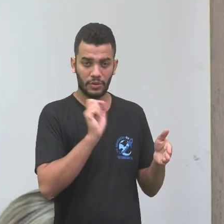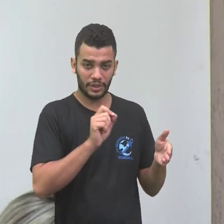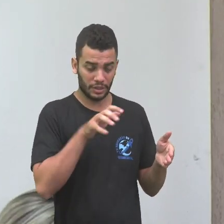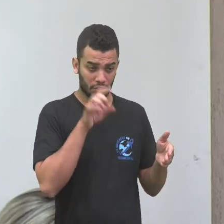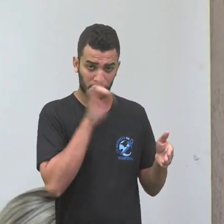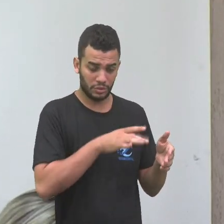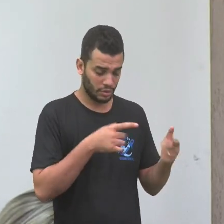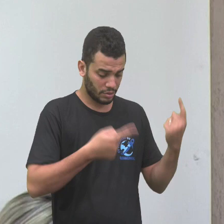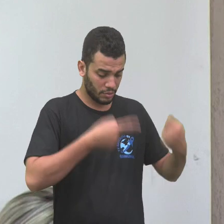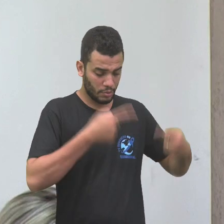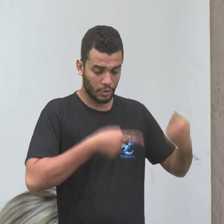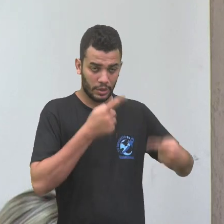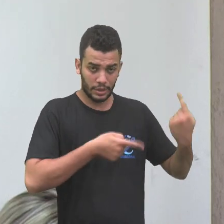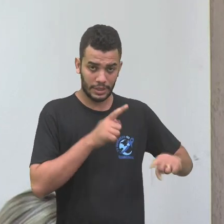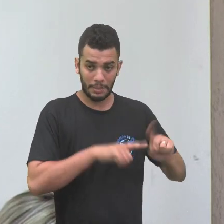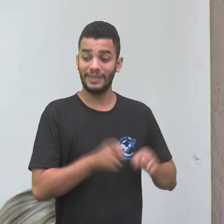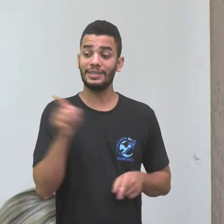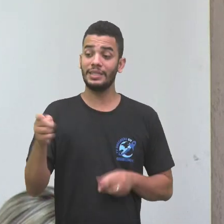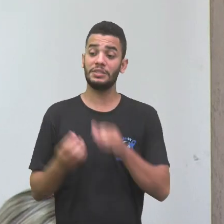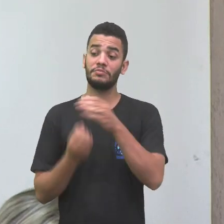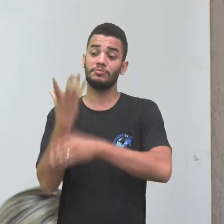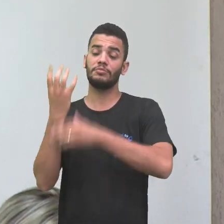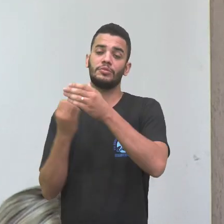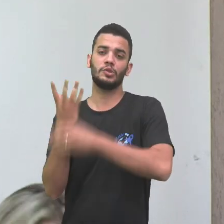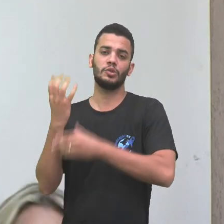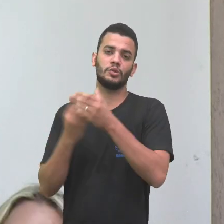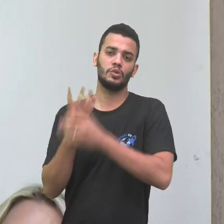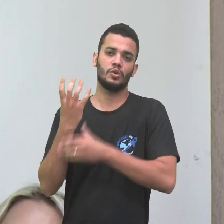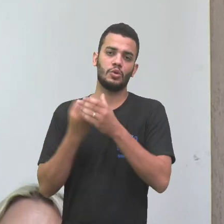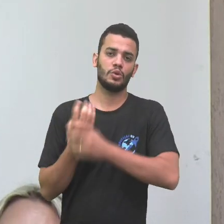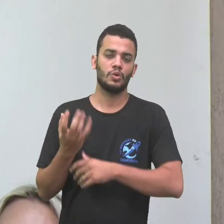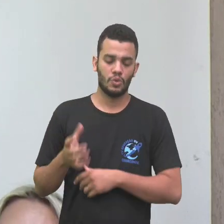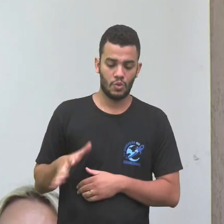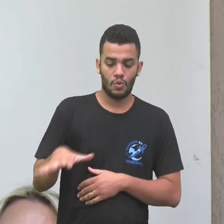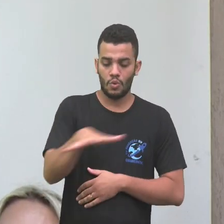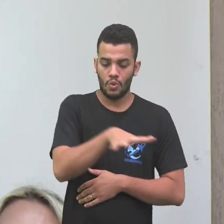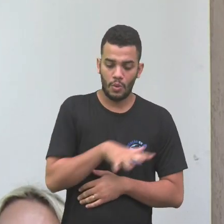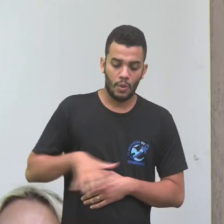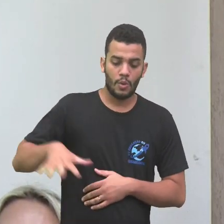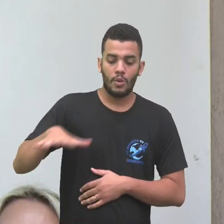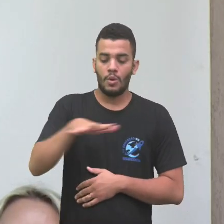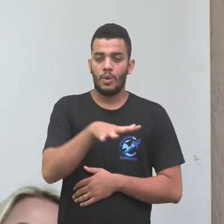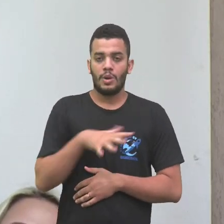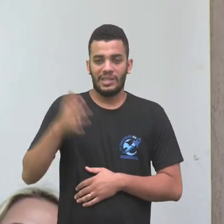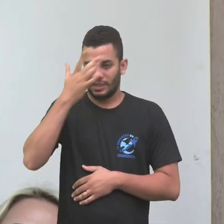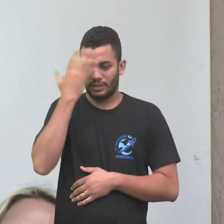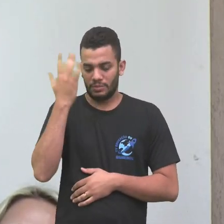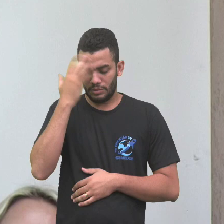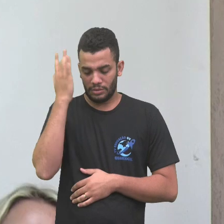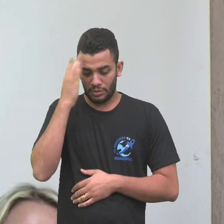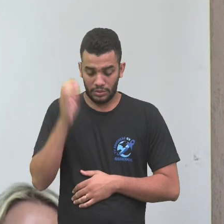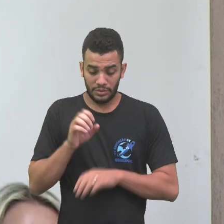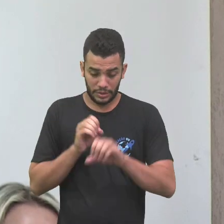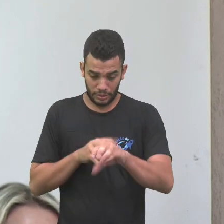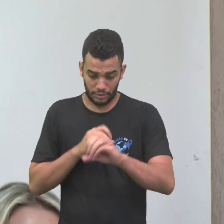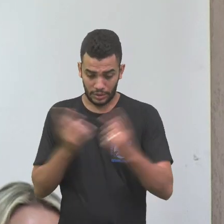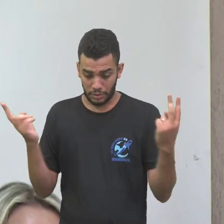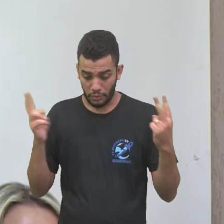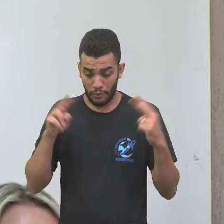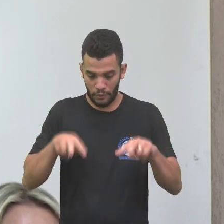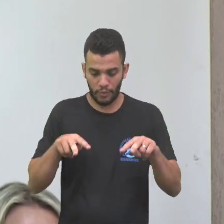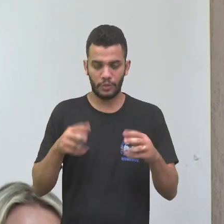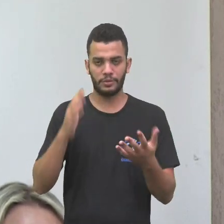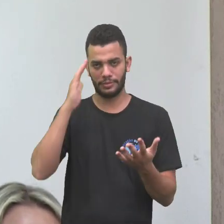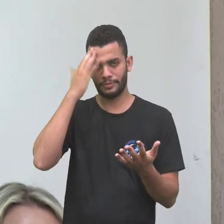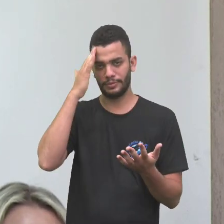tem unanimidade, mas quase que unânime a gente ouve falar que o Prata conduz bem a nossa